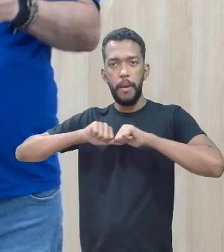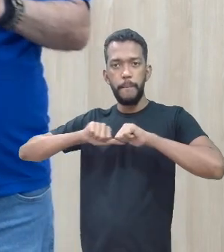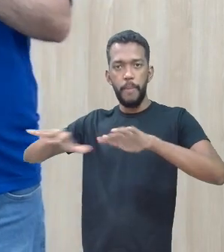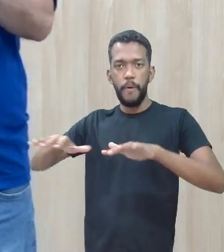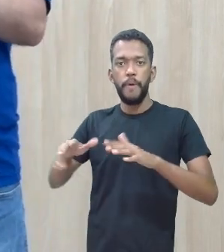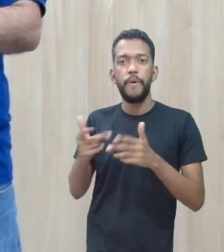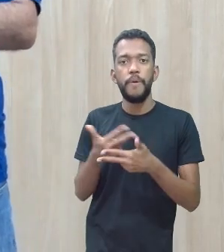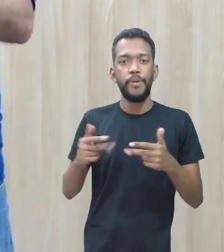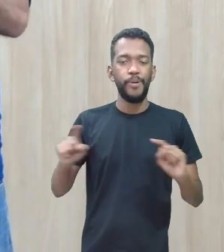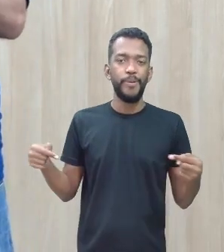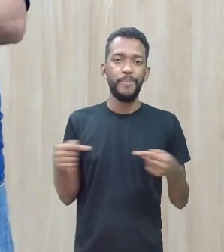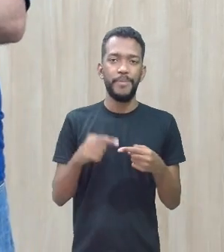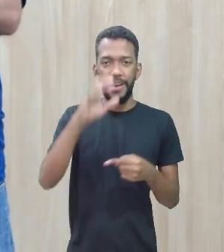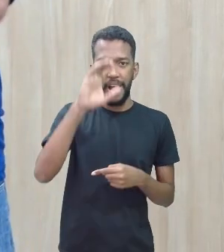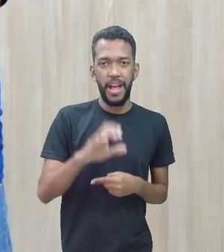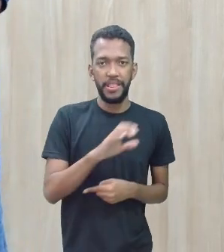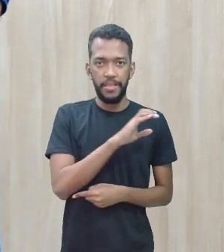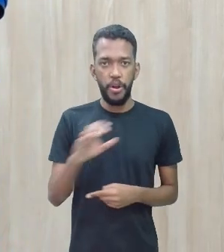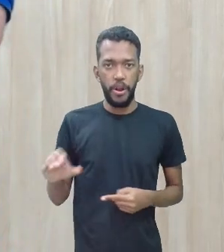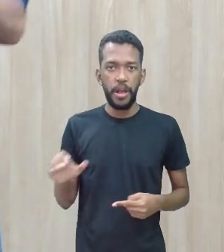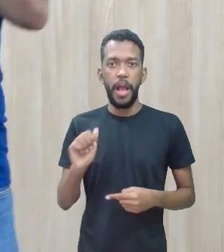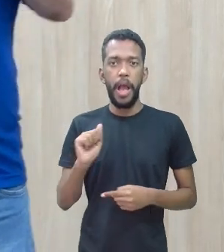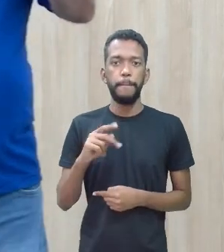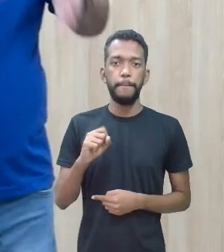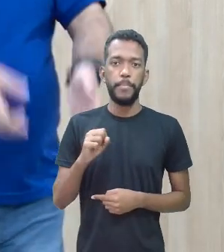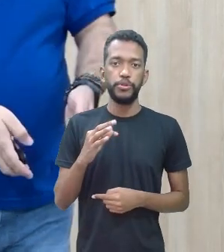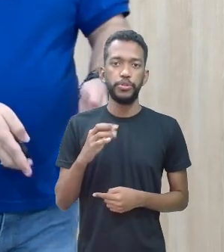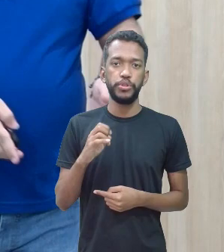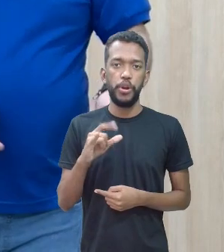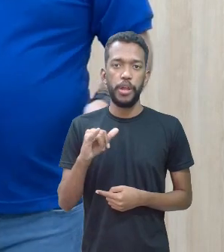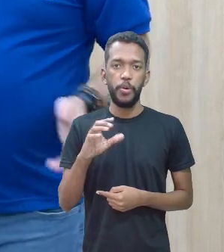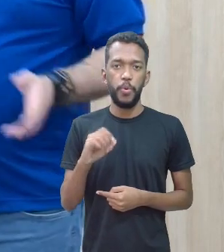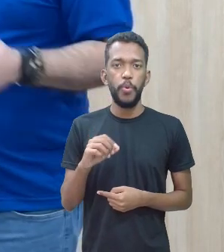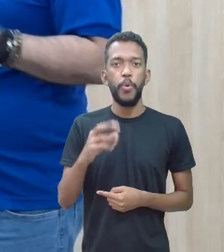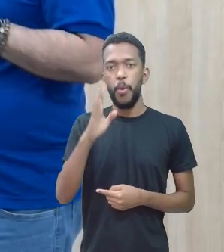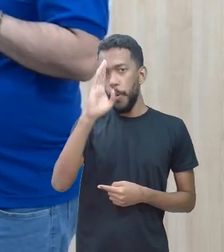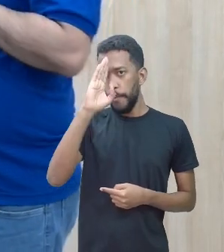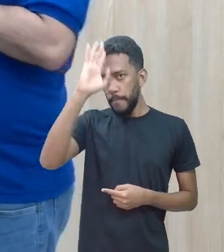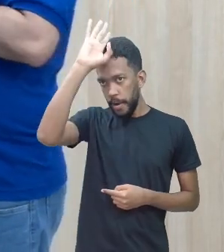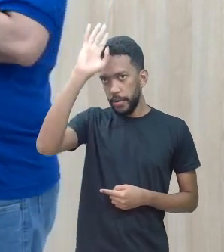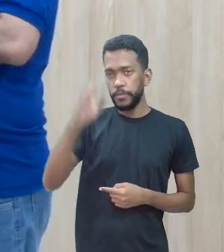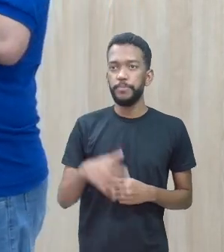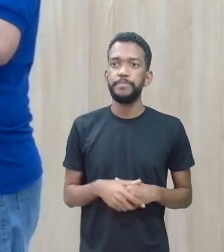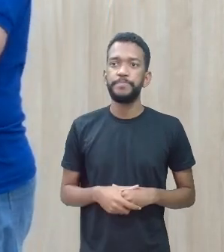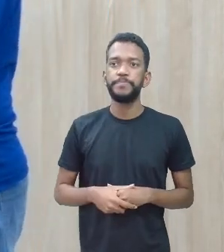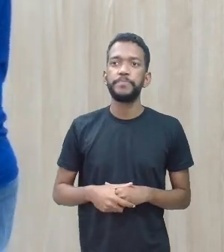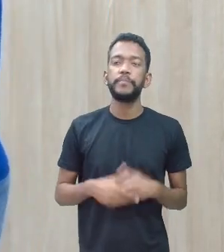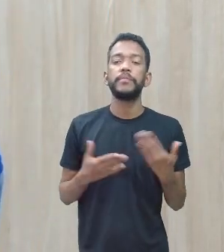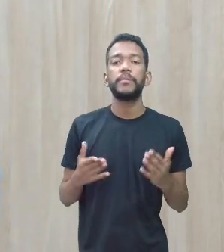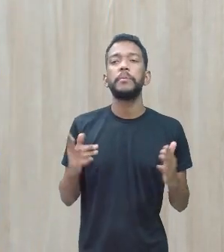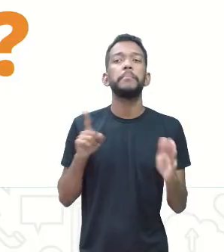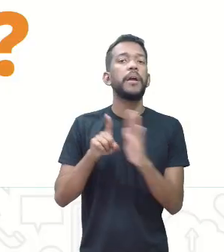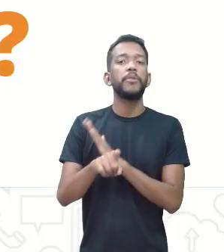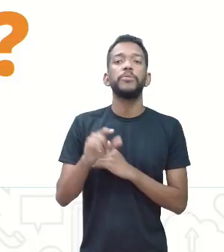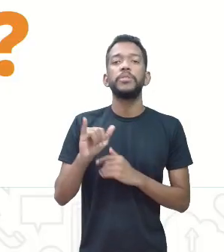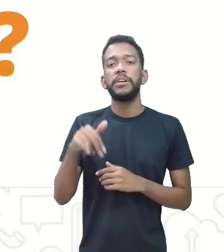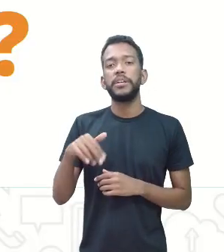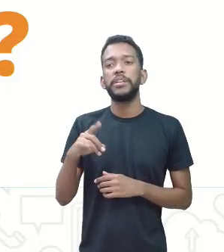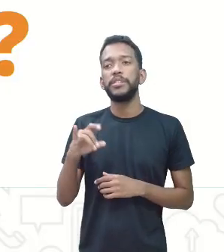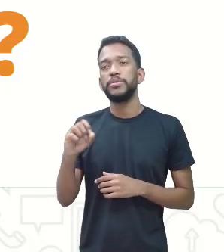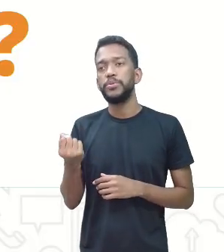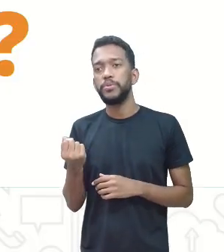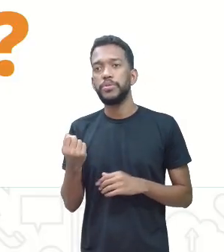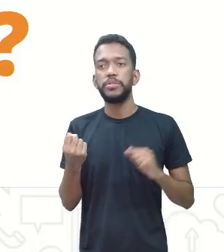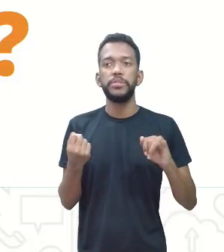nos moldes católicos, apostólico, romano, para a população local. Índios ou indígenas?